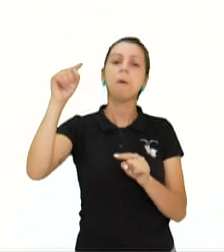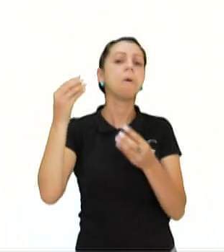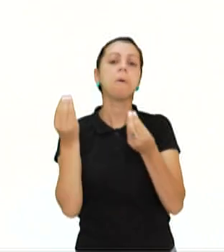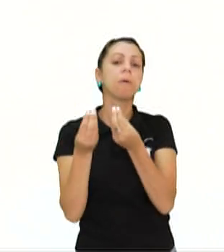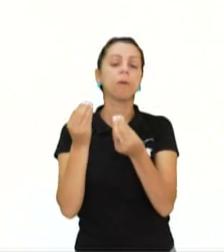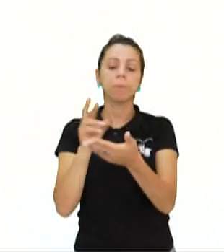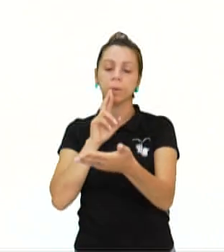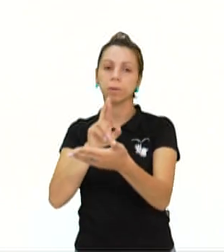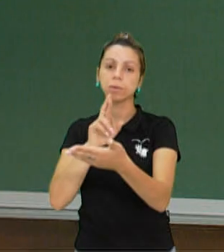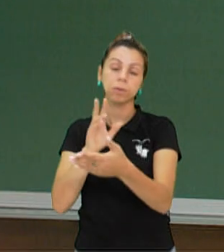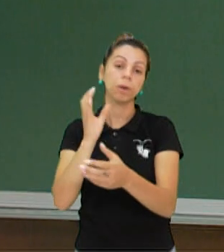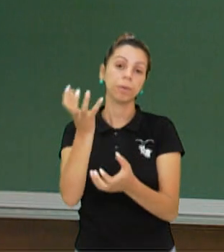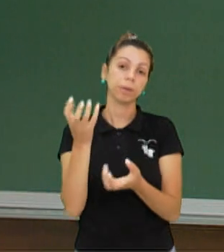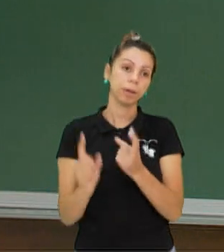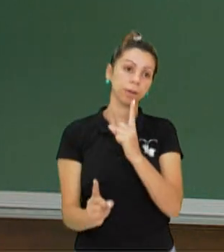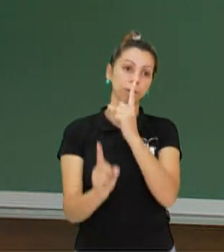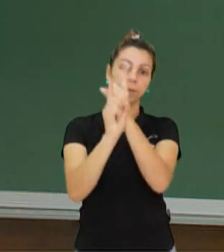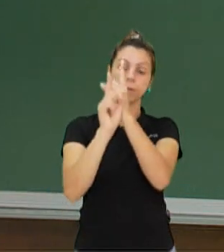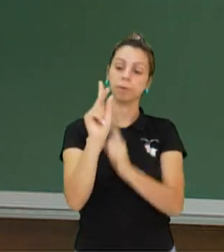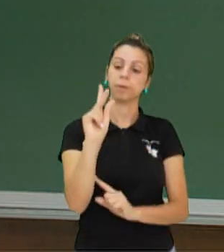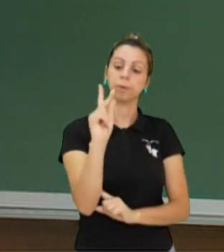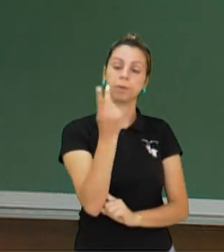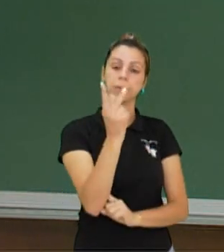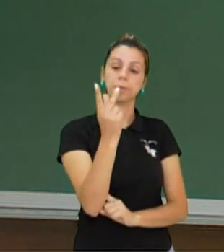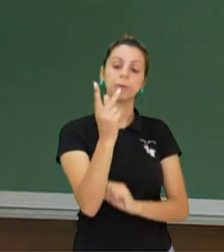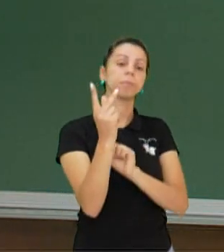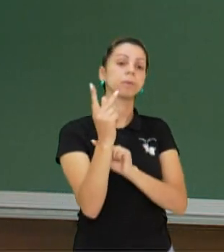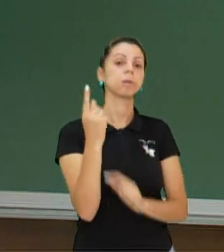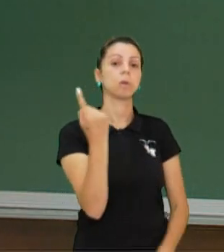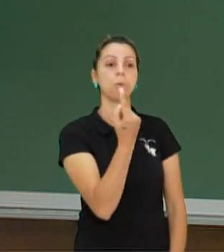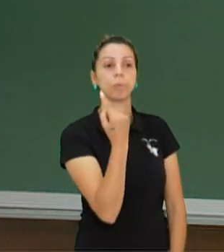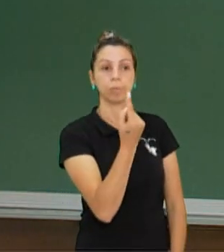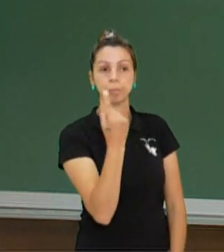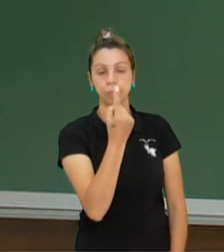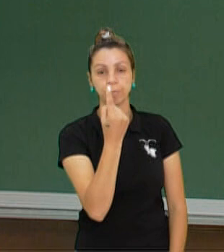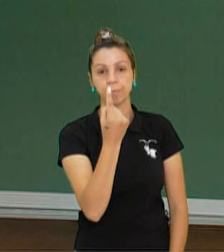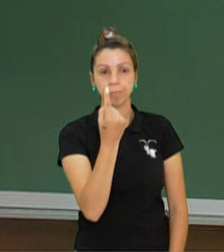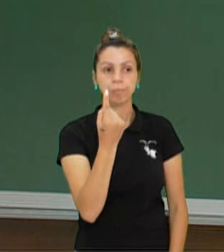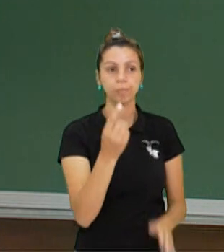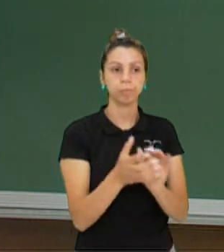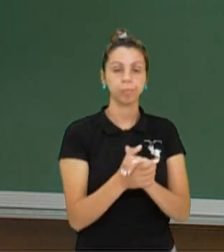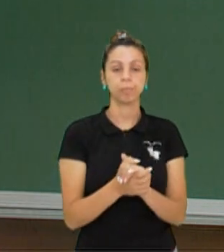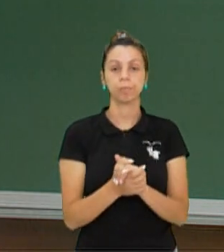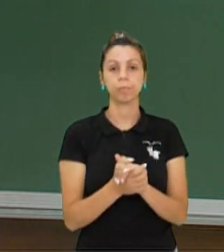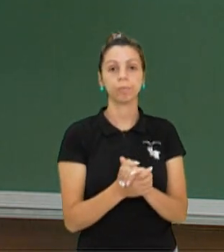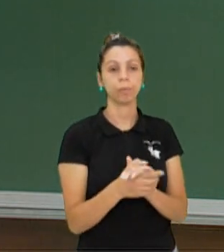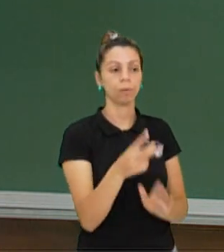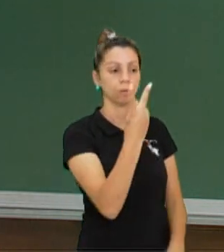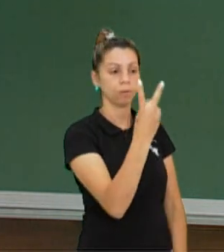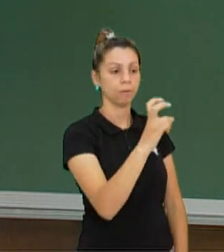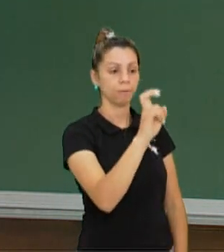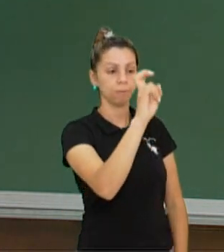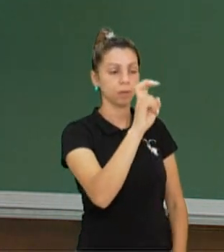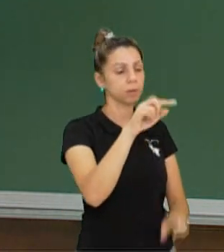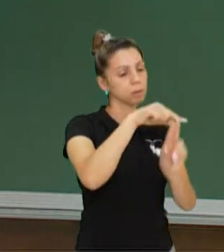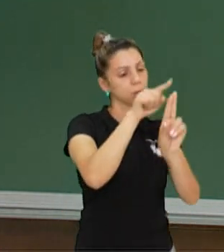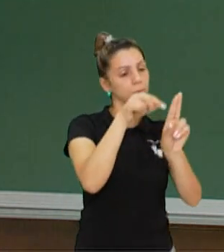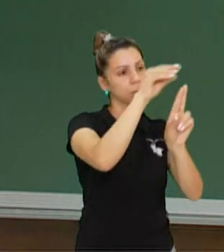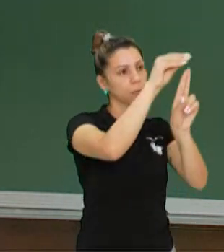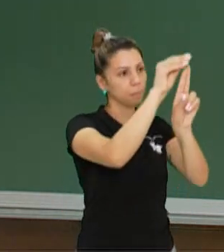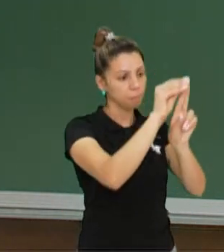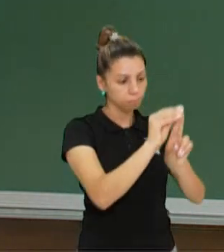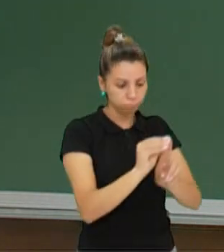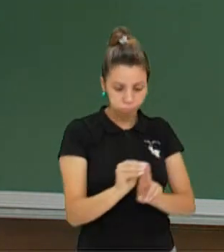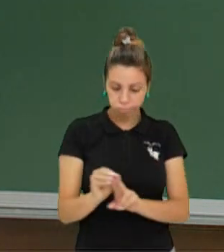isso? Se eu quero descobrir o valor do meu H, eu preciso isolar o H. Né? Para isolar o H, eu pego esse 25π e ele vai